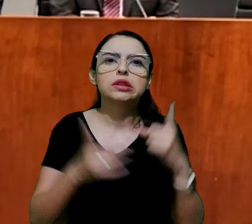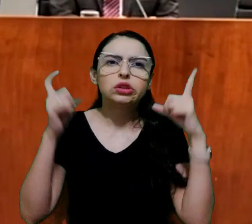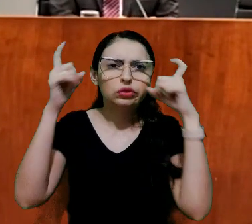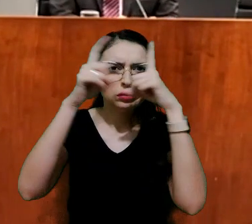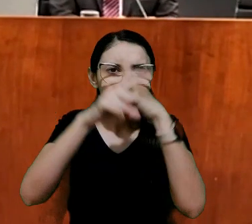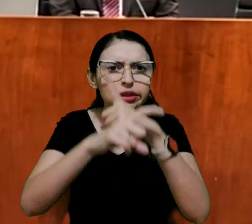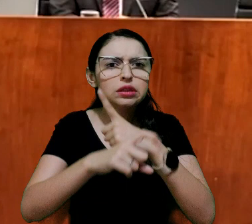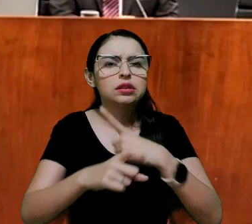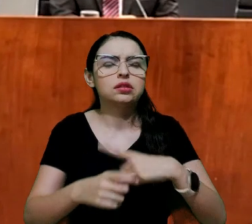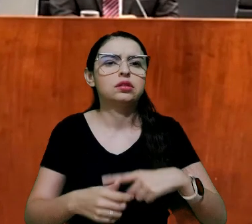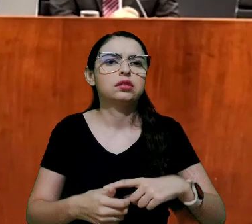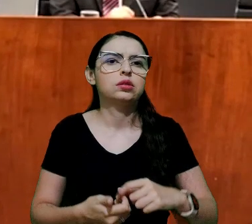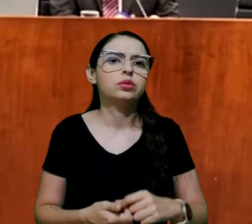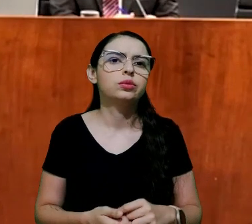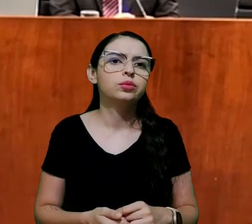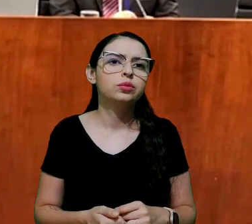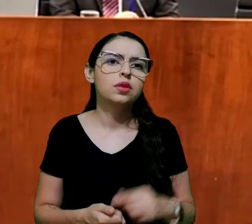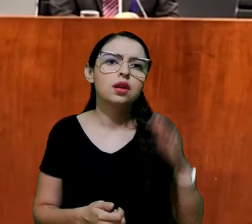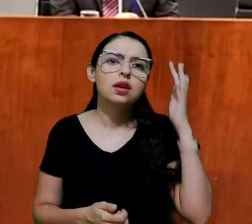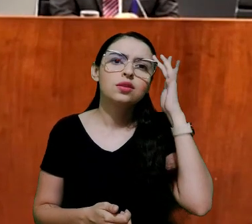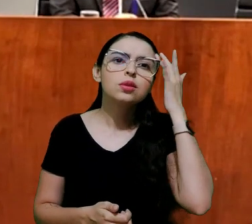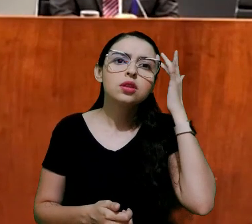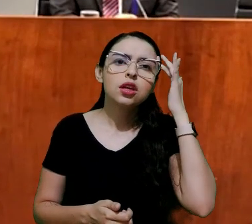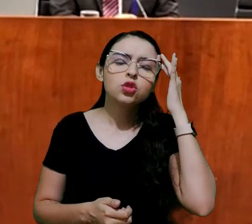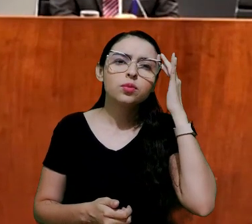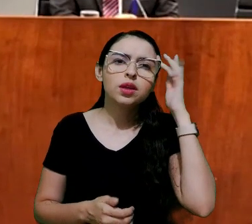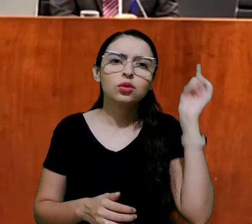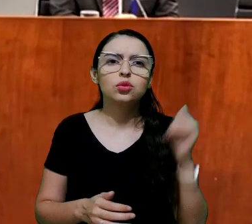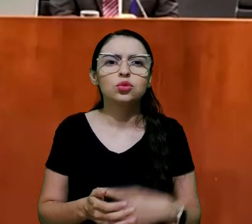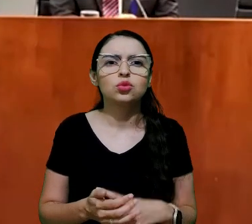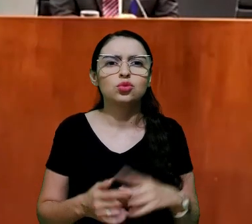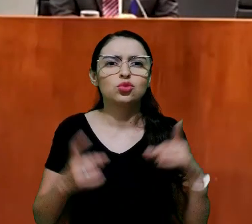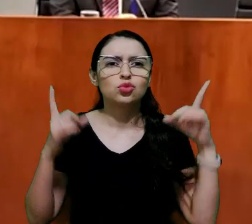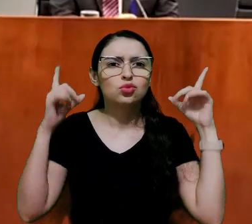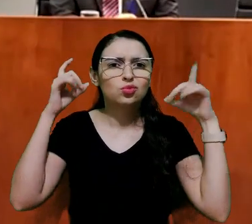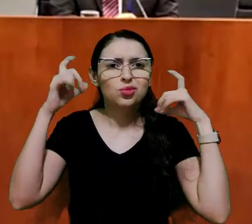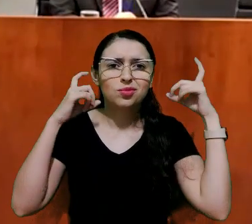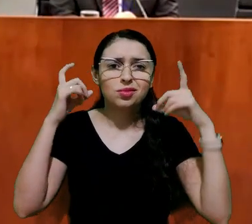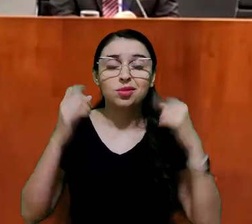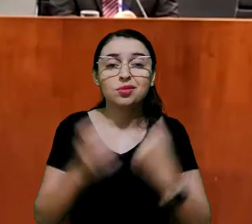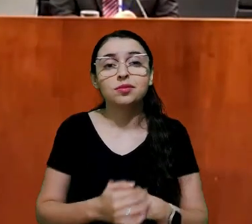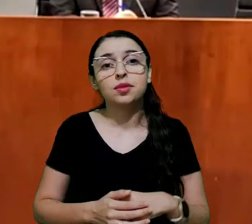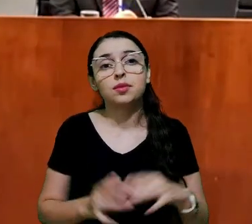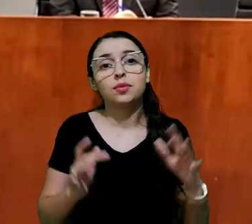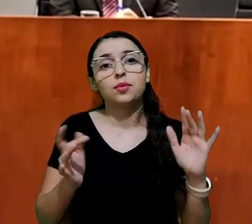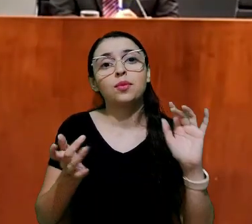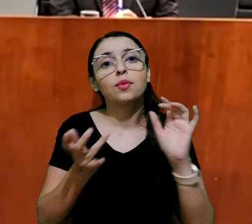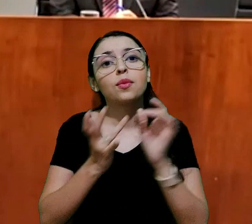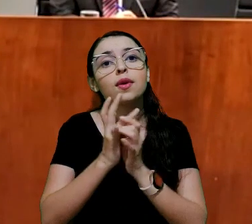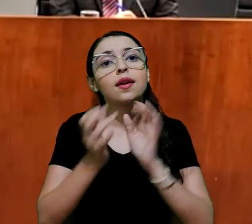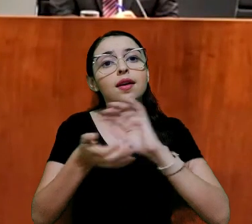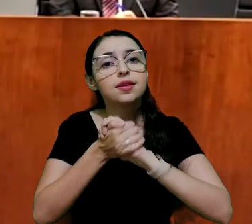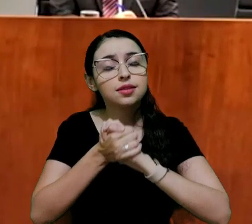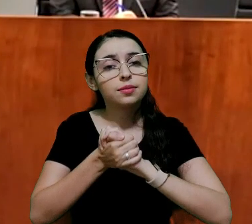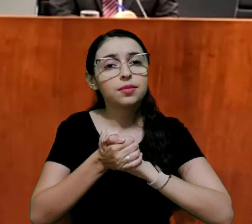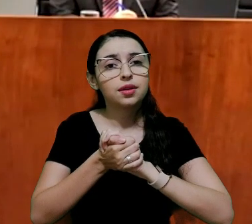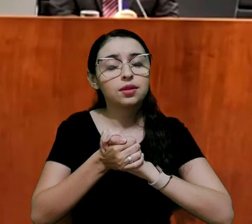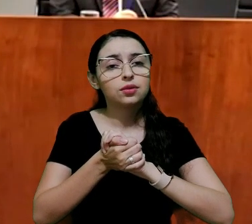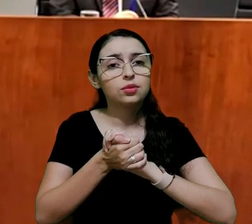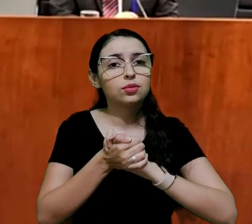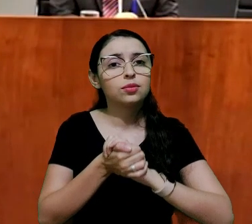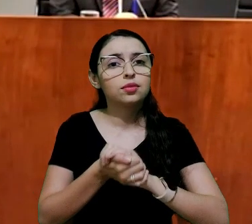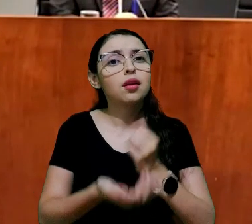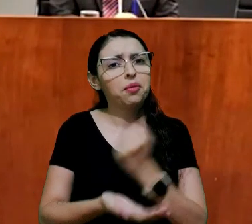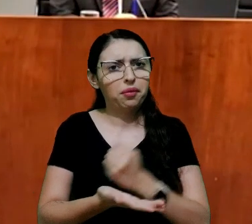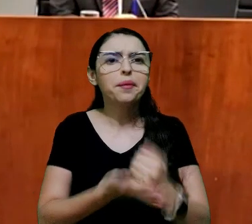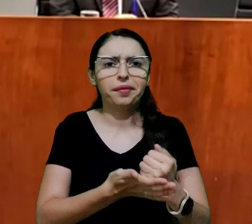de apreensão dos problemas, o casamento. O casamento, nesse sentido, é um contrato. E a